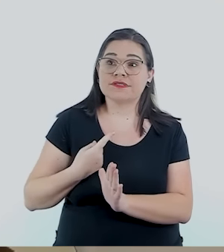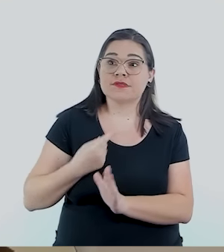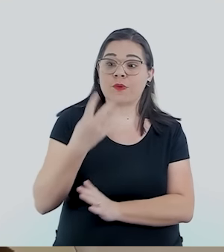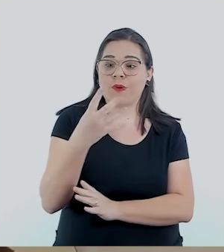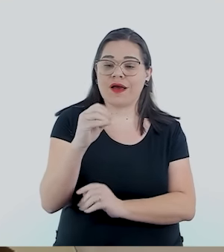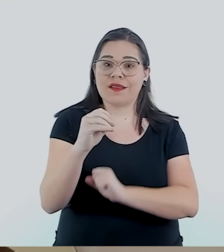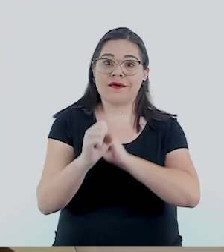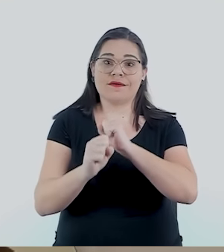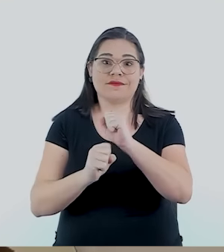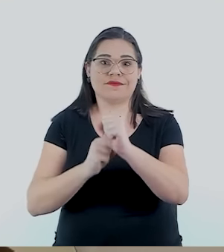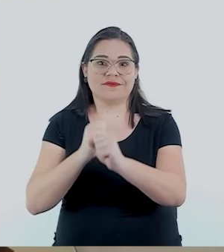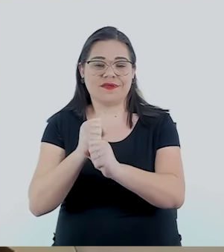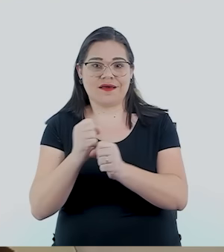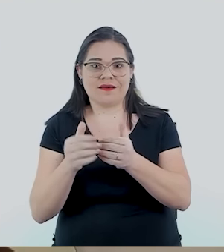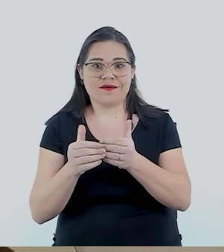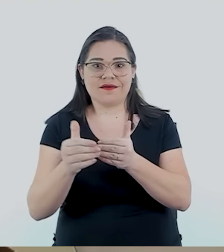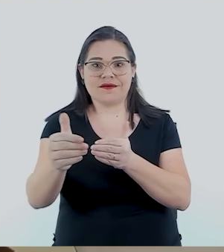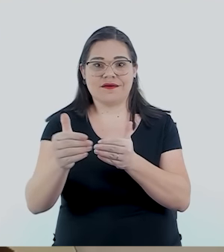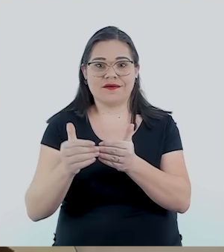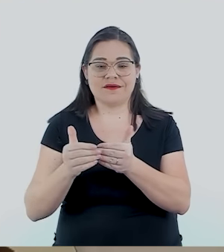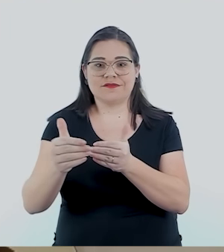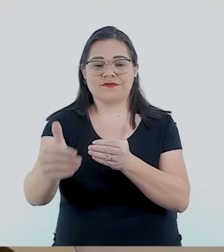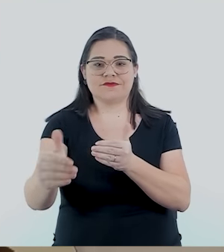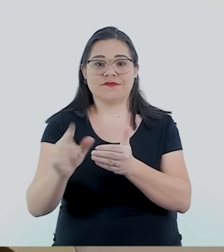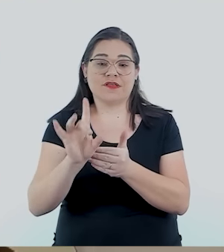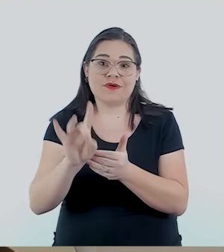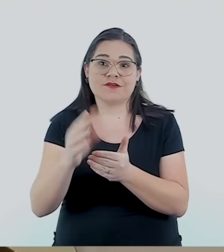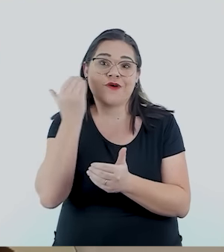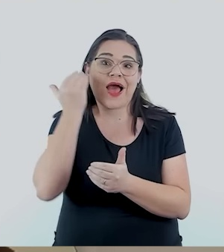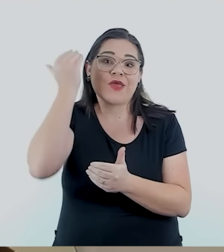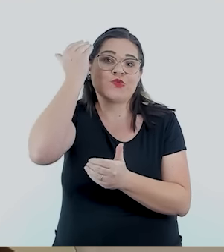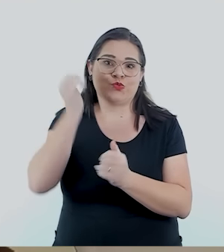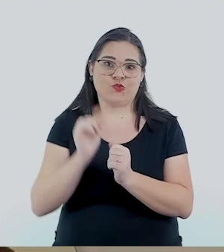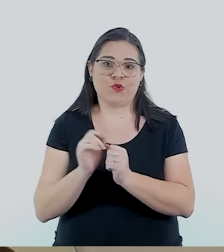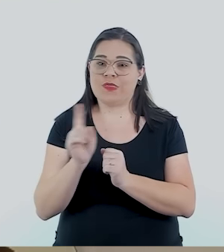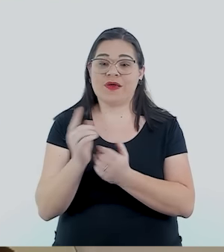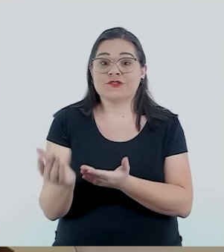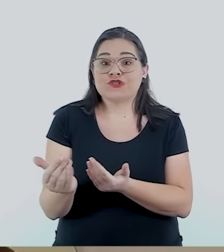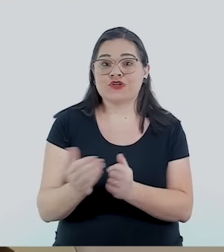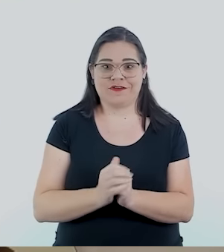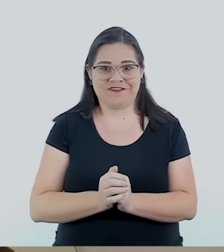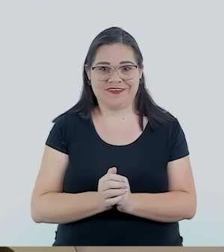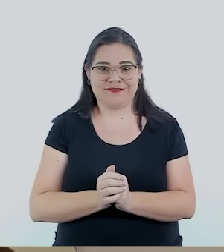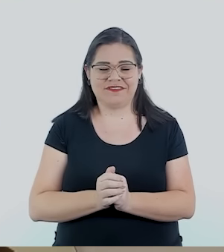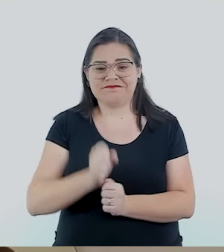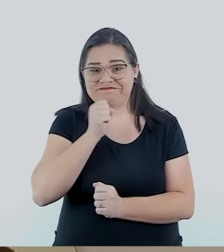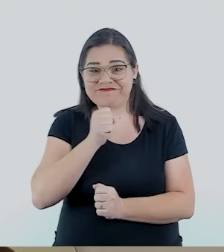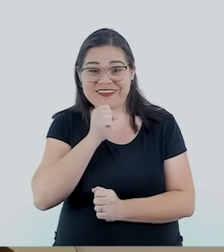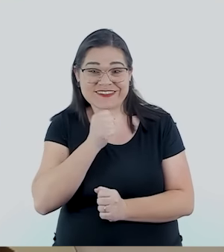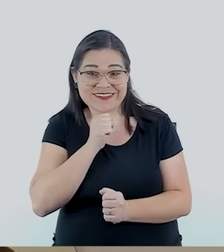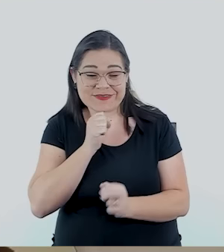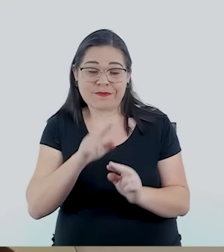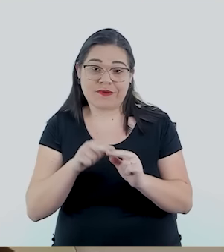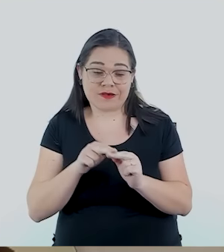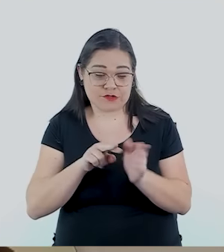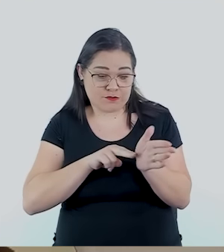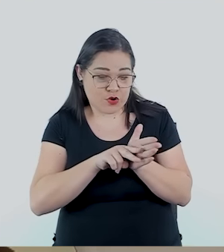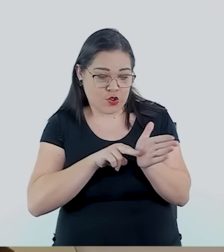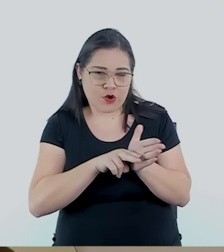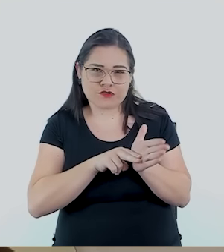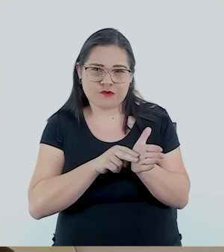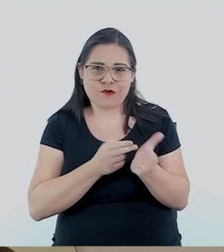décadas aí não sendo mais um só adulto ou um jovem a gente vai estar porque envelhe do ponto de vista biológico a gente